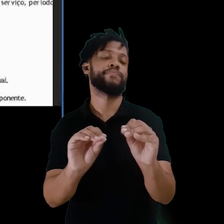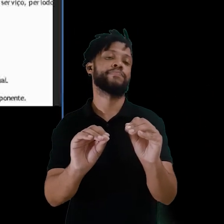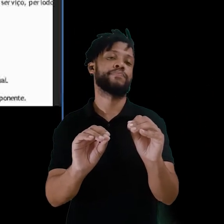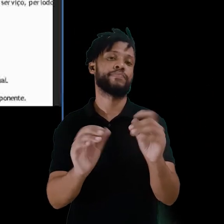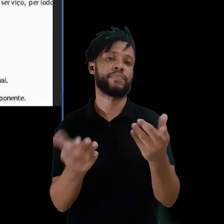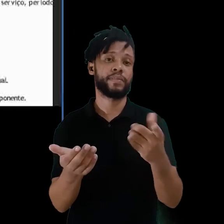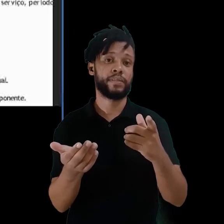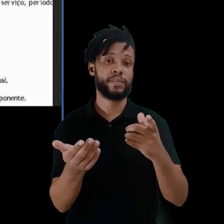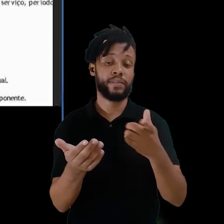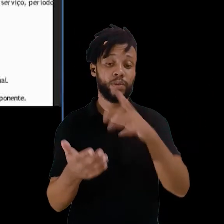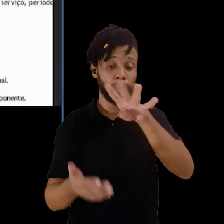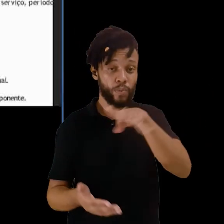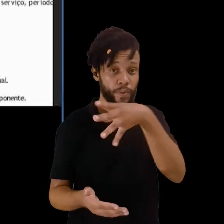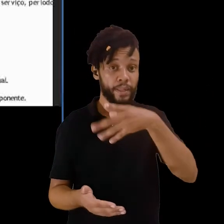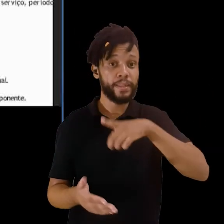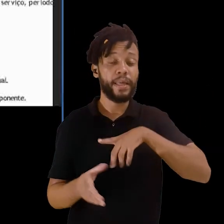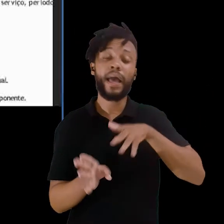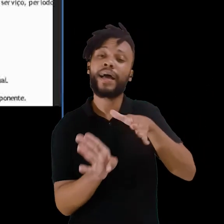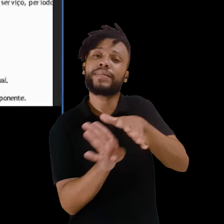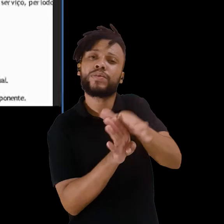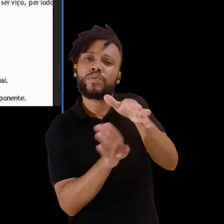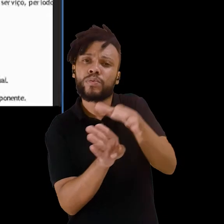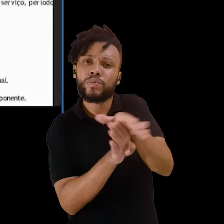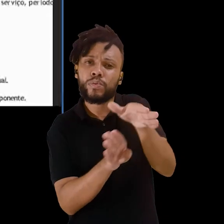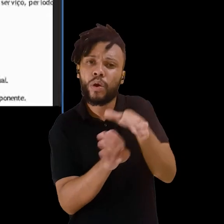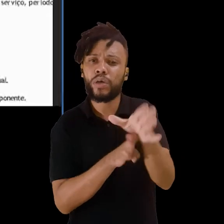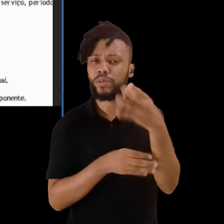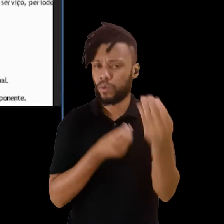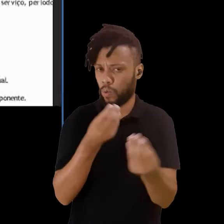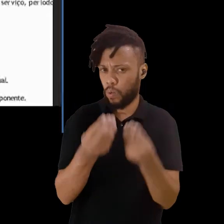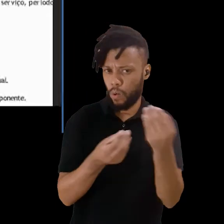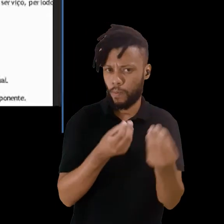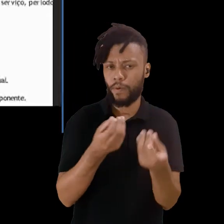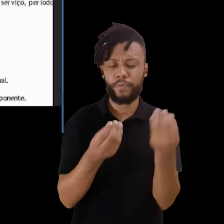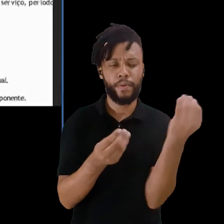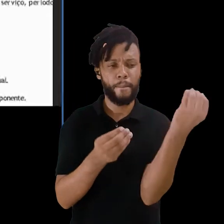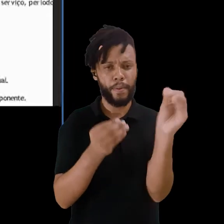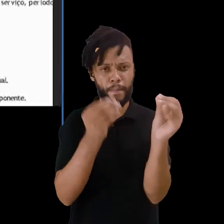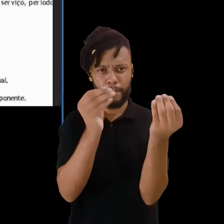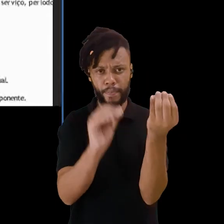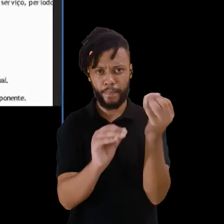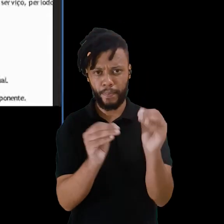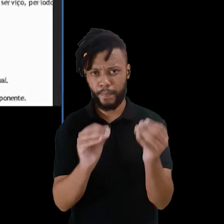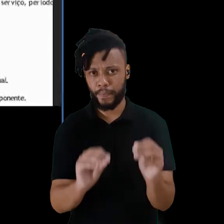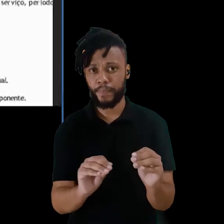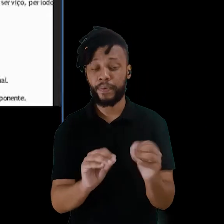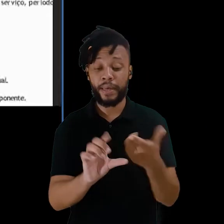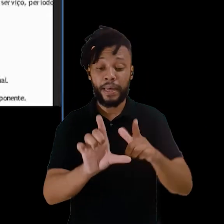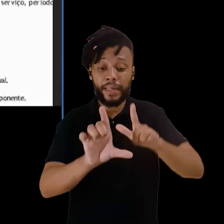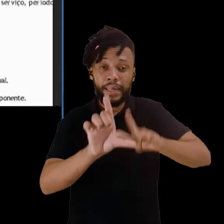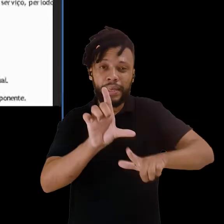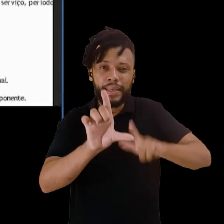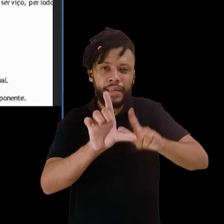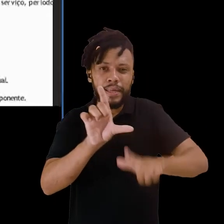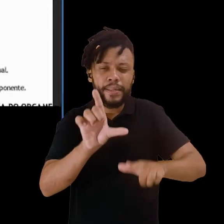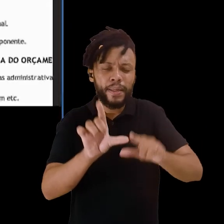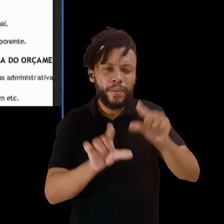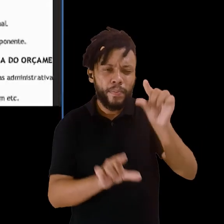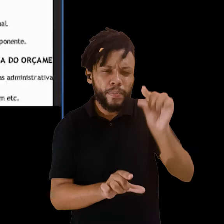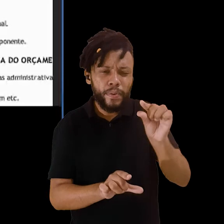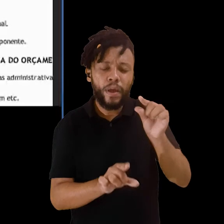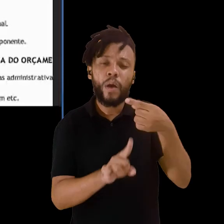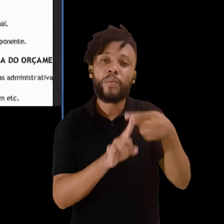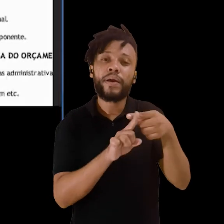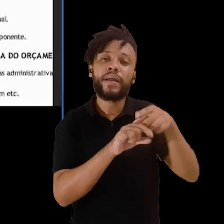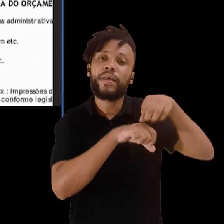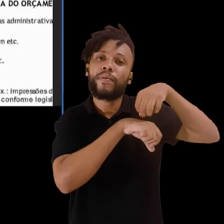instruções para preenchimento e fica bem mais fácil se você prestar atenção aqui nessas letras pequenininhas,